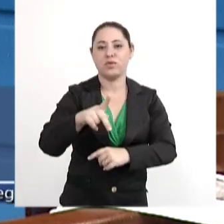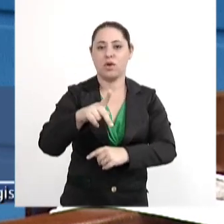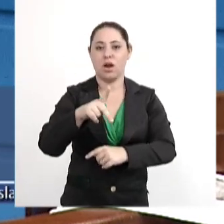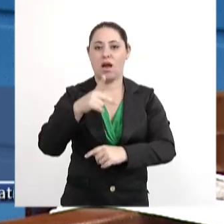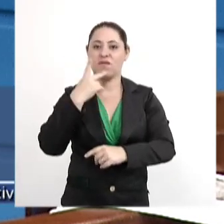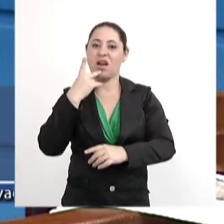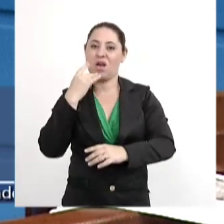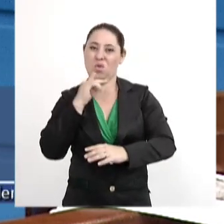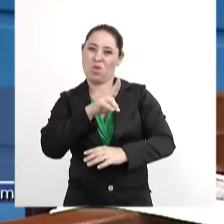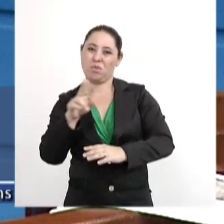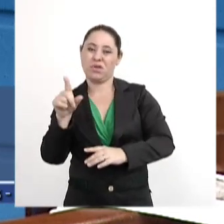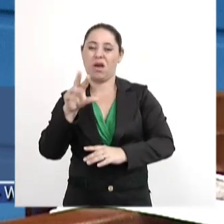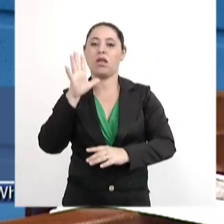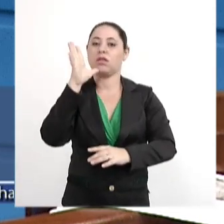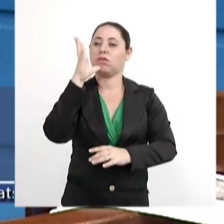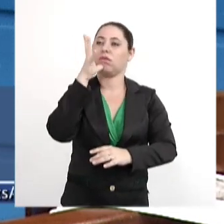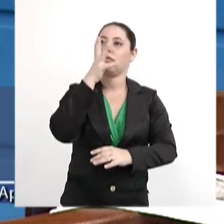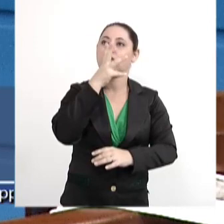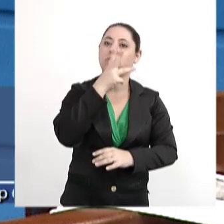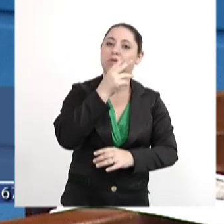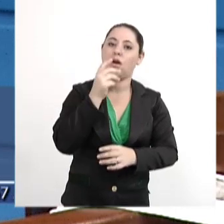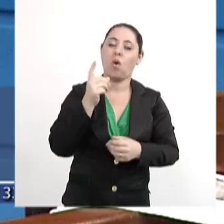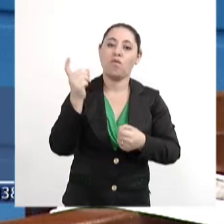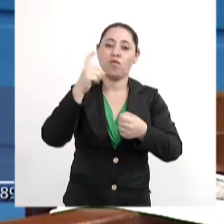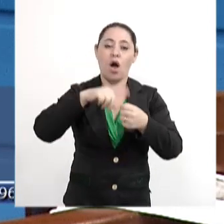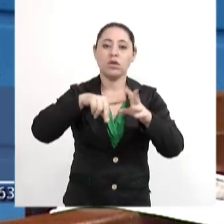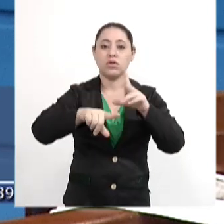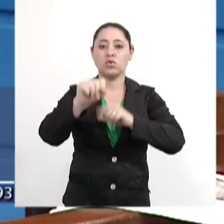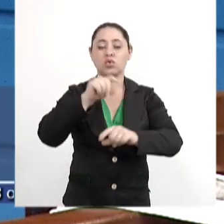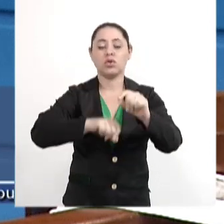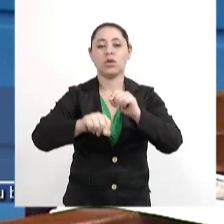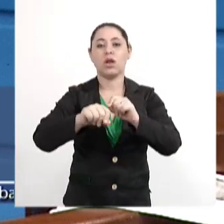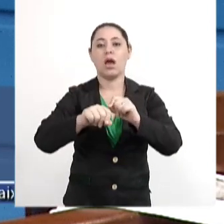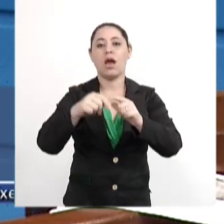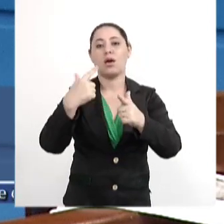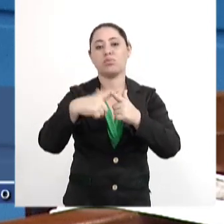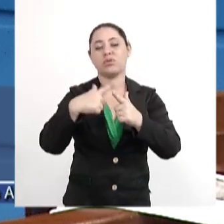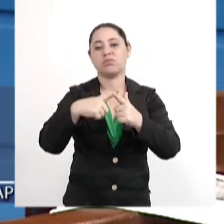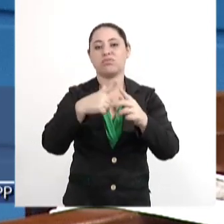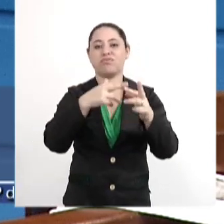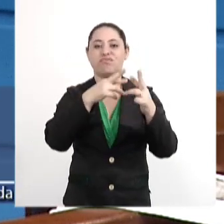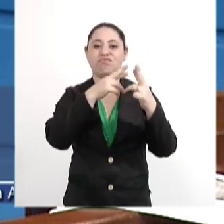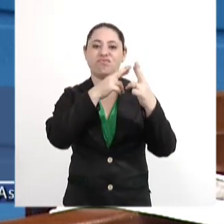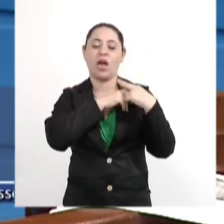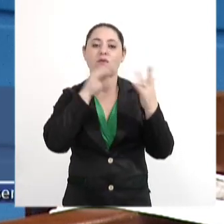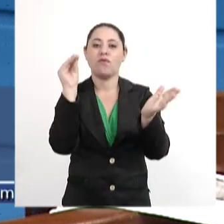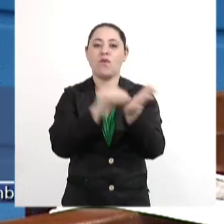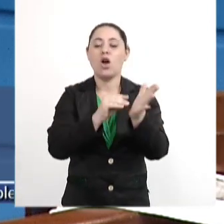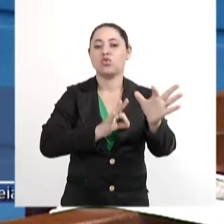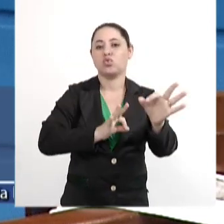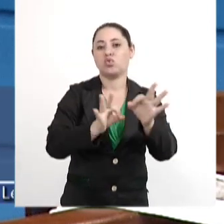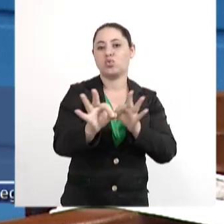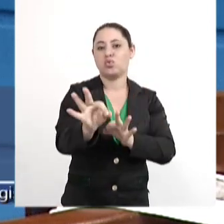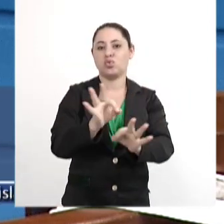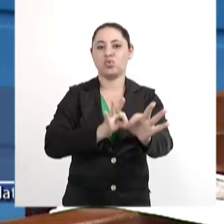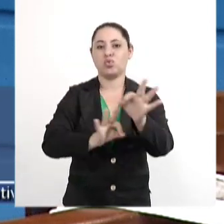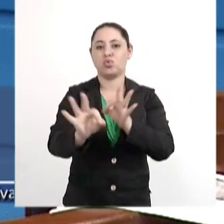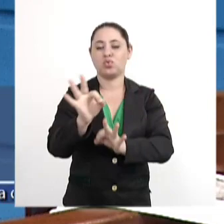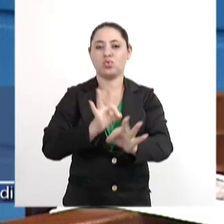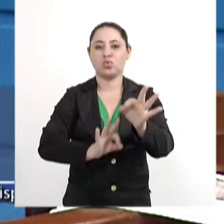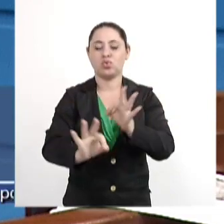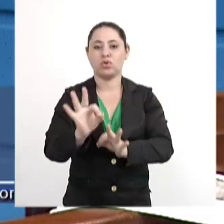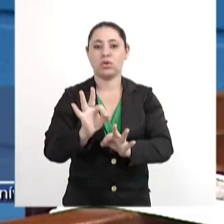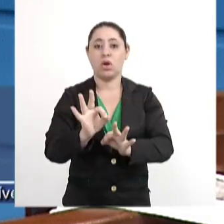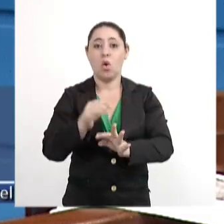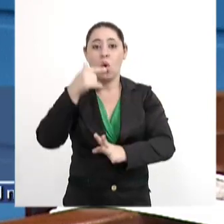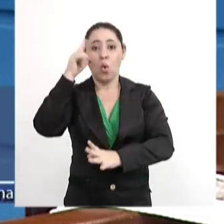identificar, a demora nas convocações é reflexo de um acúmulo de responsabilidade e falta de organização. Ontem